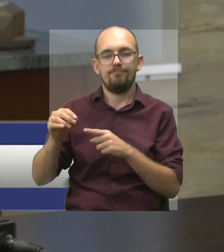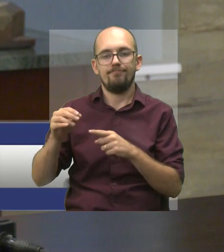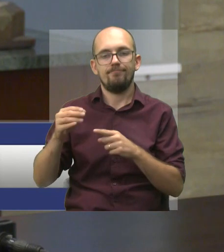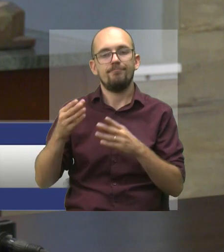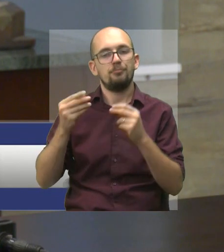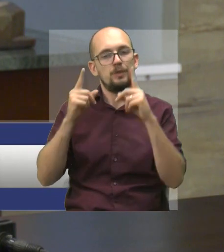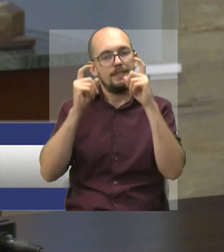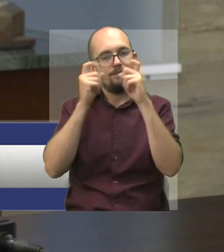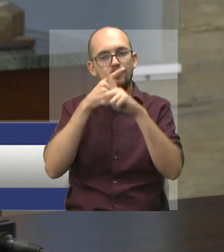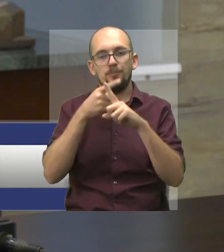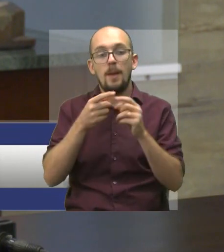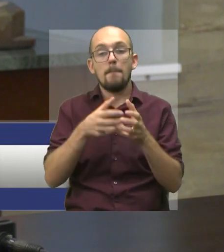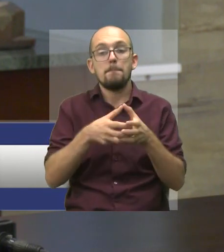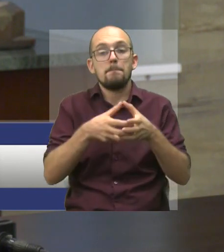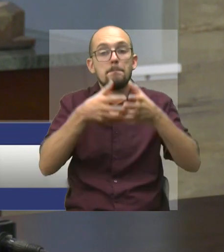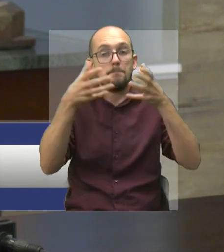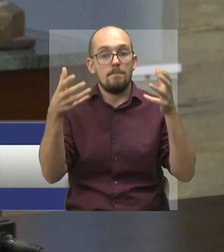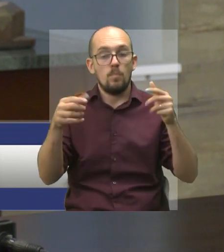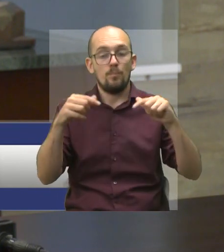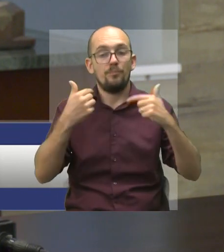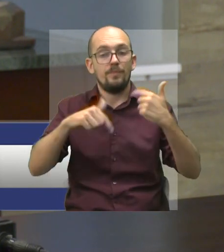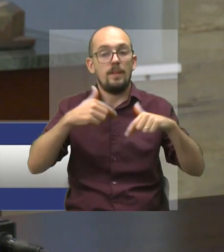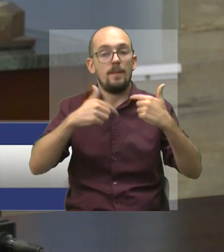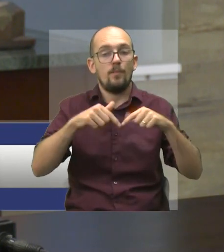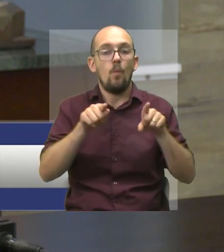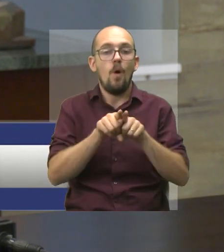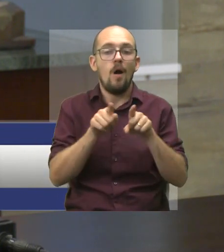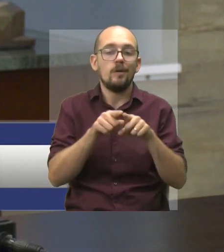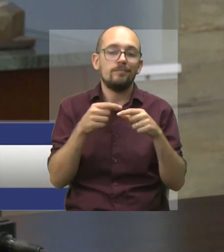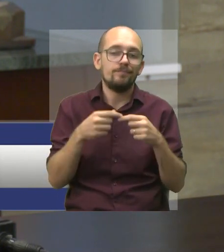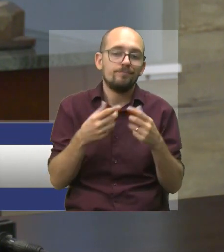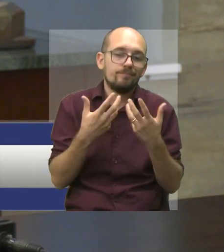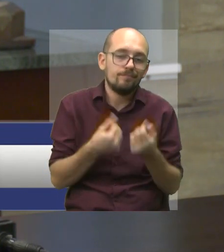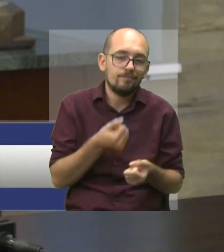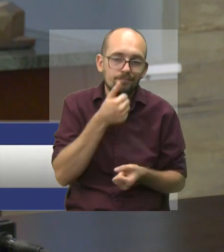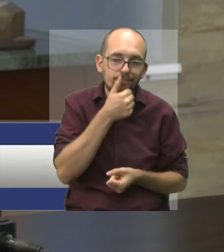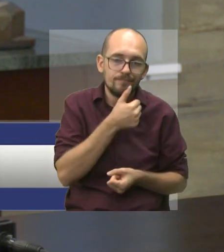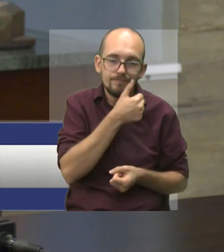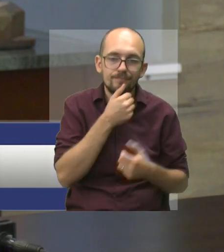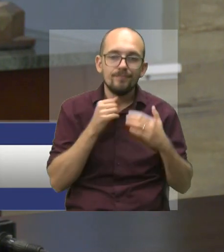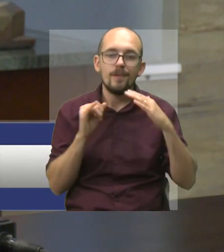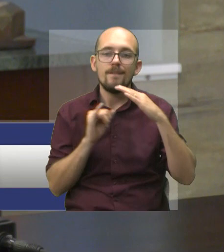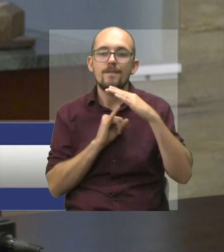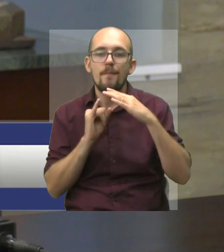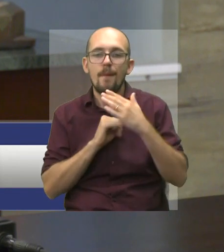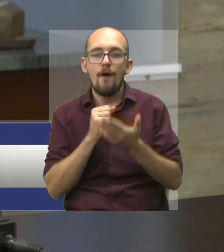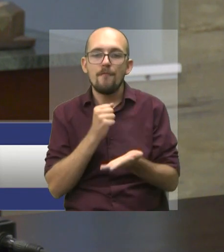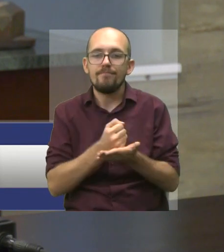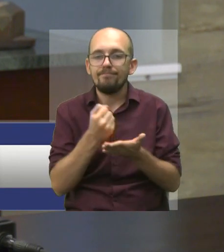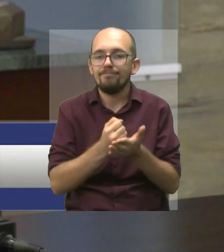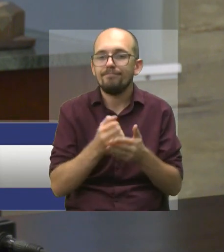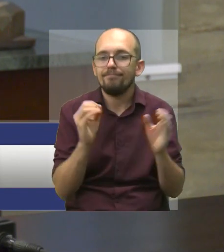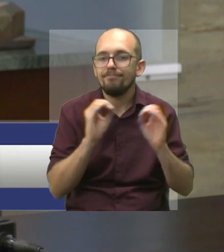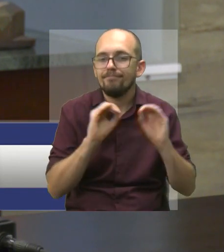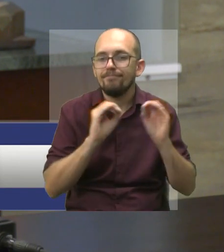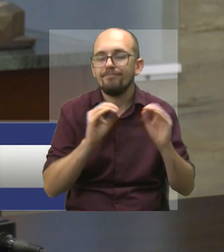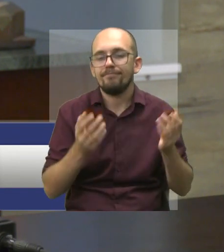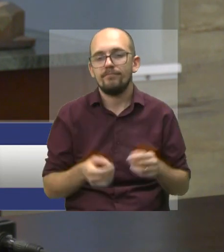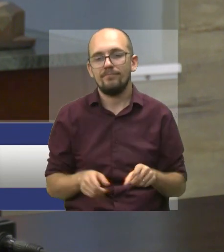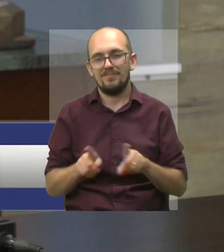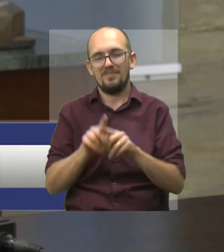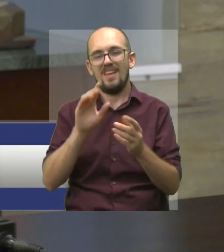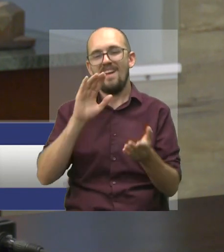dos trabalhadores tendo que se submeter a um trabalho informal. Com a reforma trabalhista